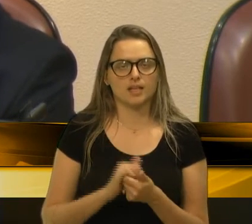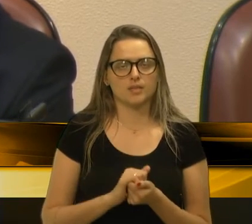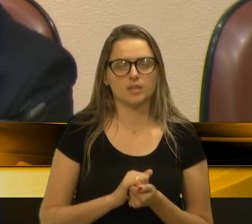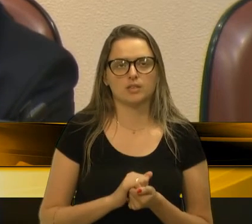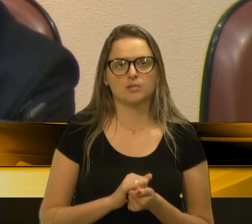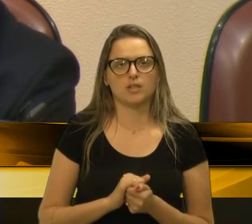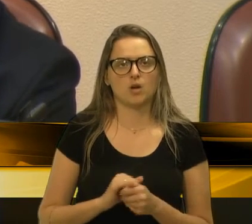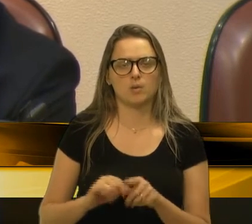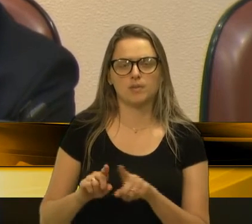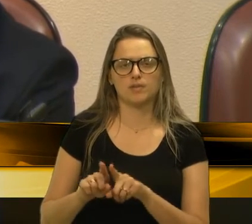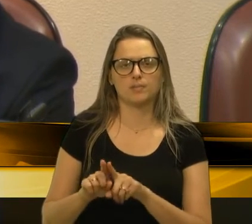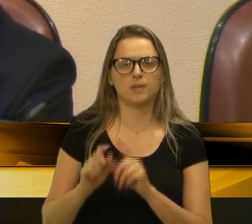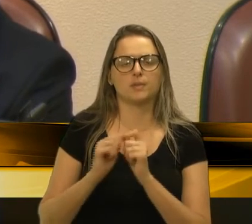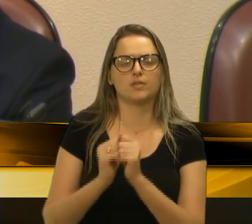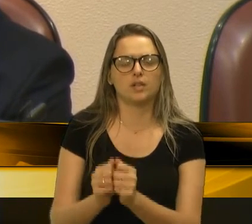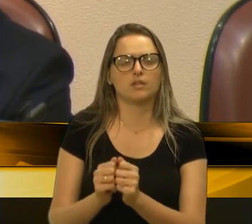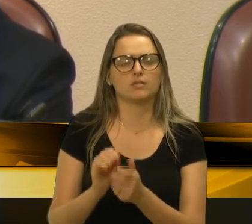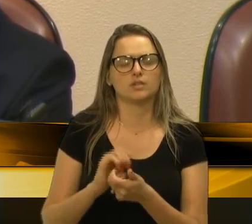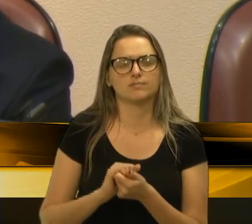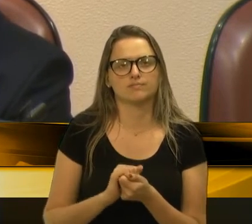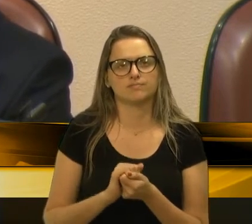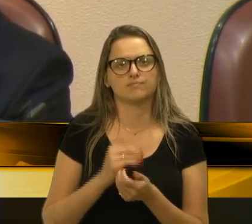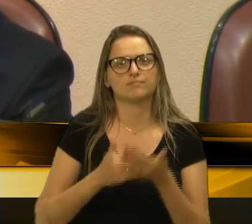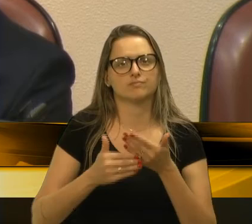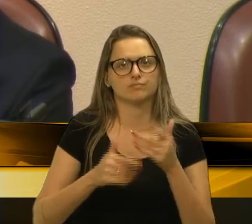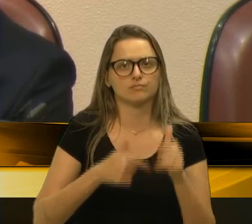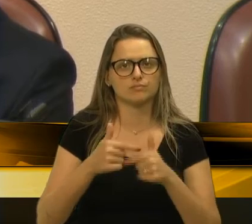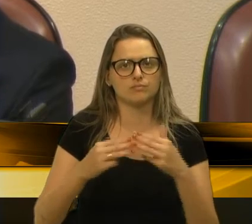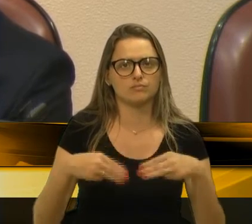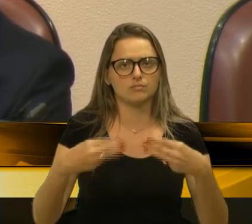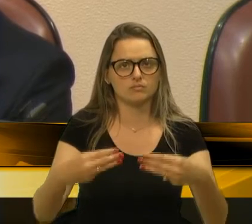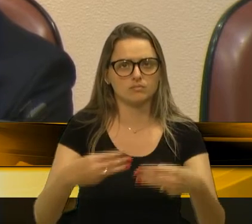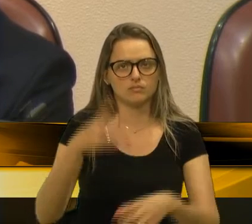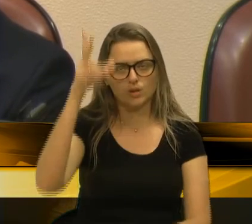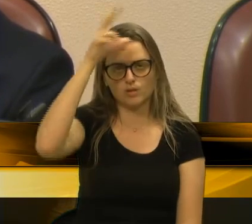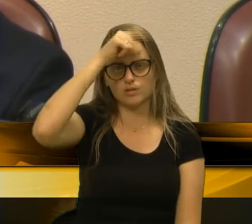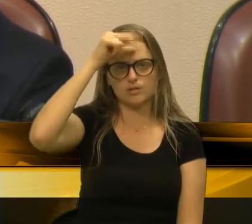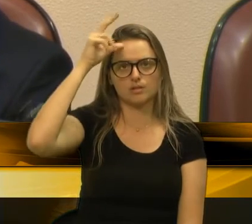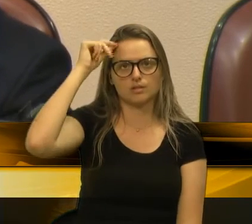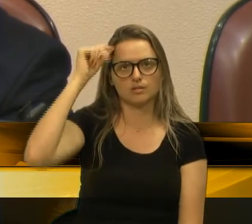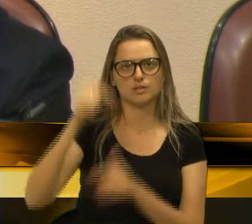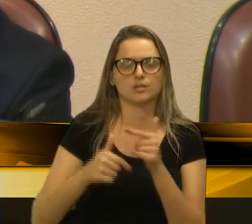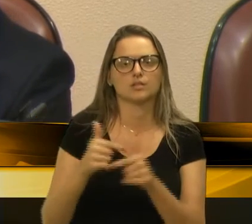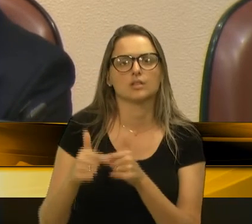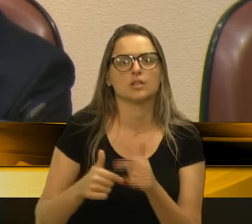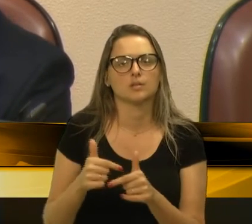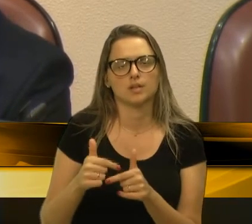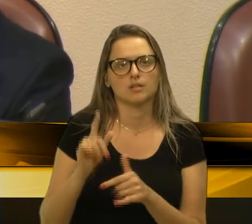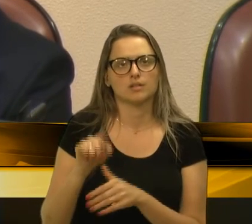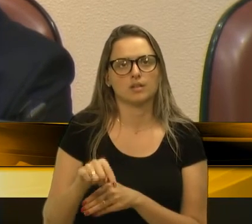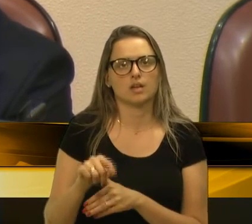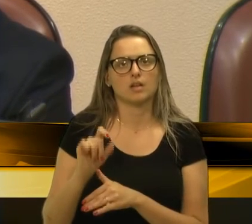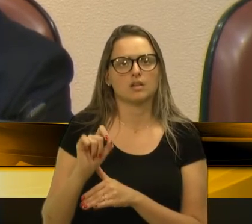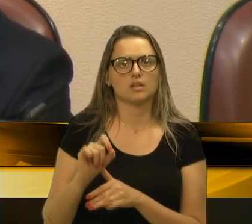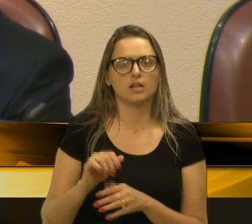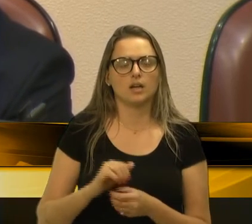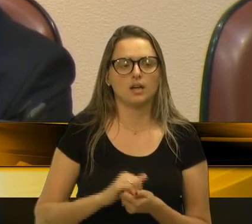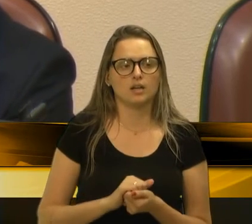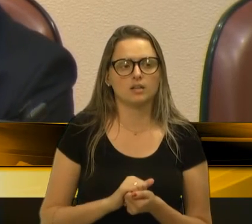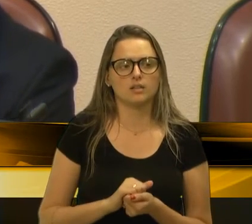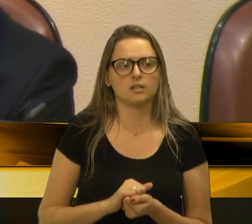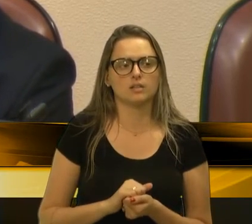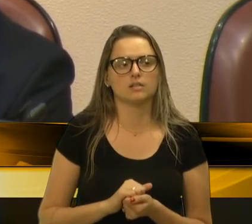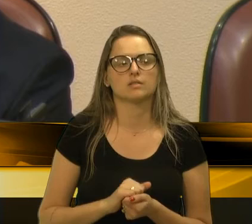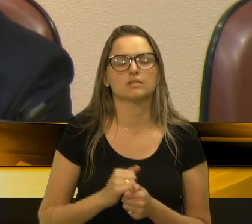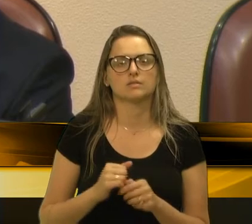outra, precarizar e acabar de vez por toda com o Ministério Público do Trabalho, o Ministério do Trabalho, que essa é a intenção do pacote. Melhor do que nada, sim,